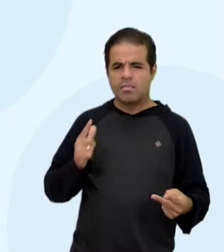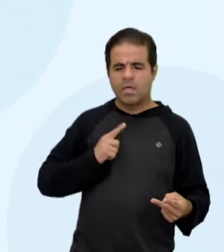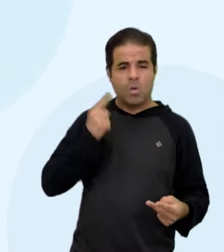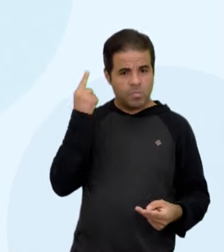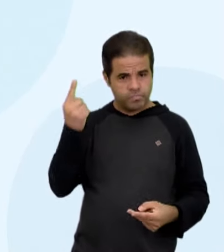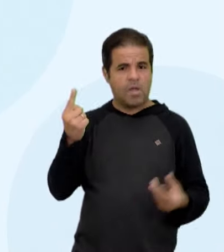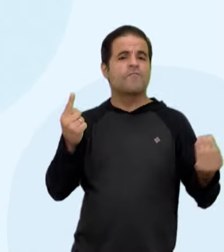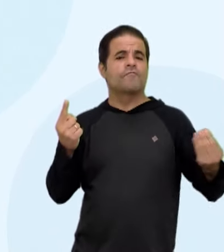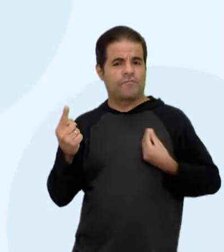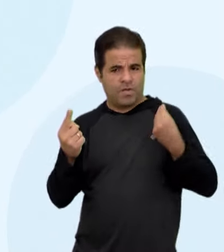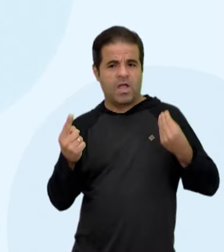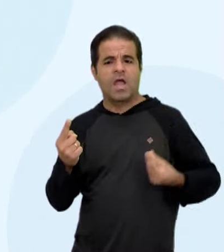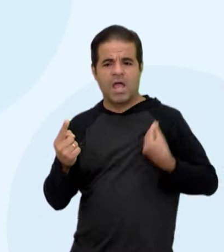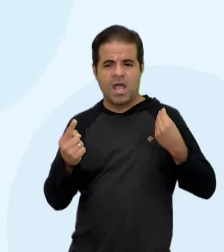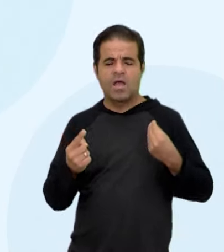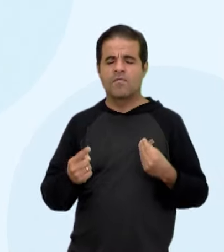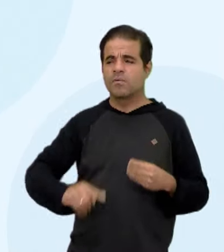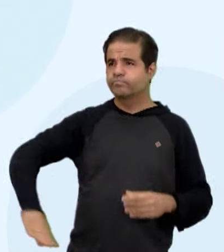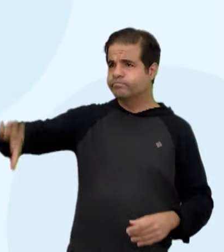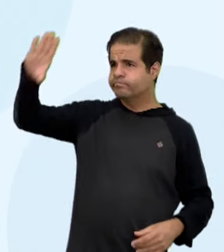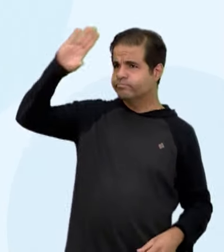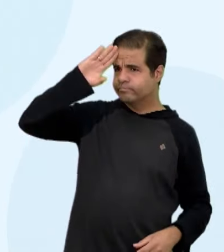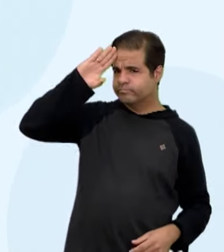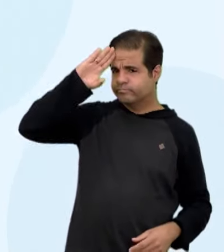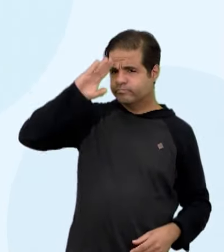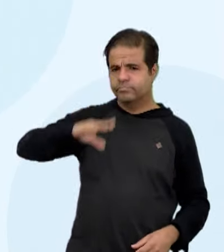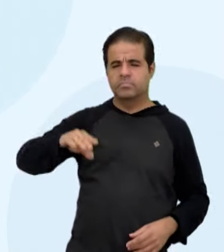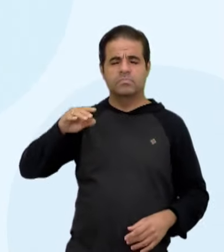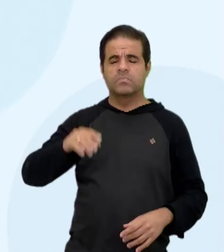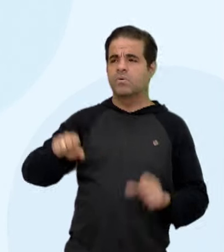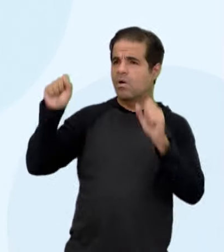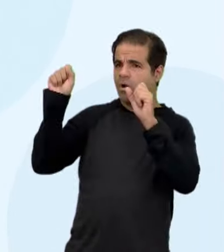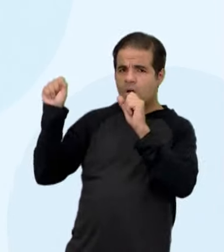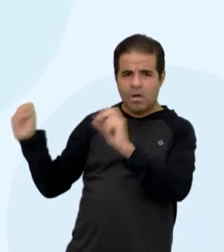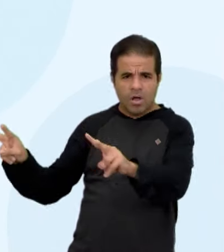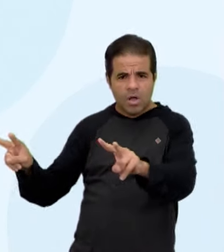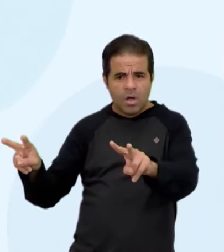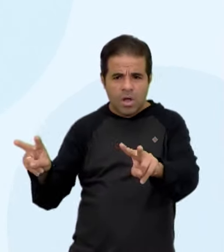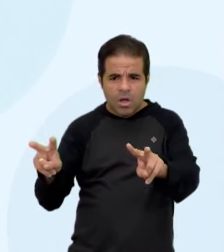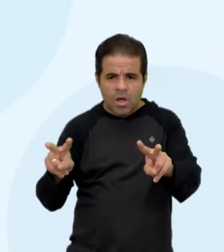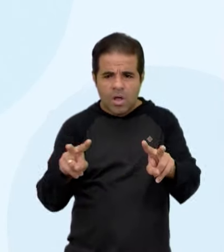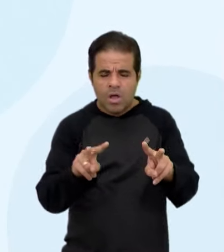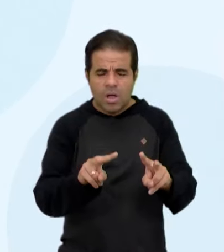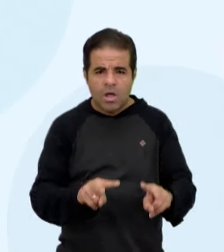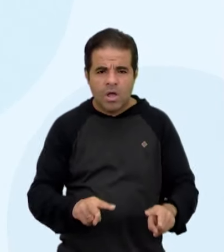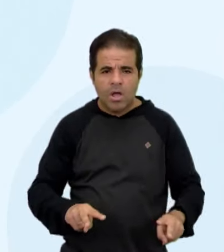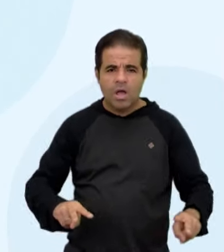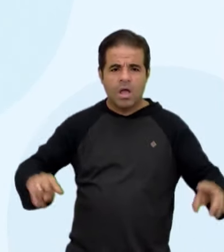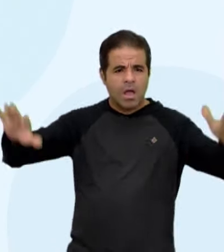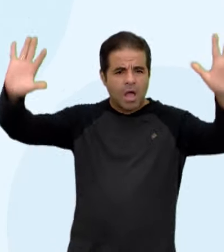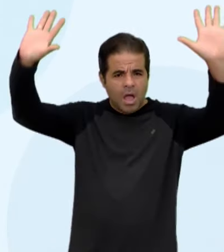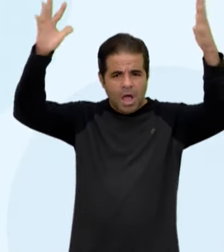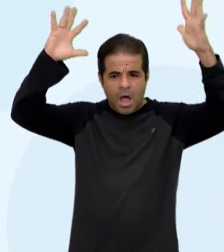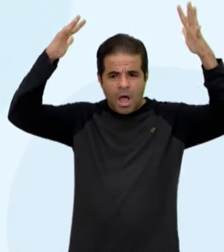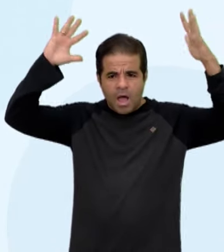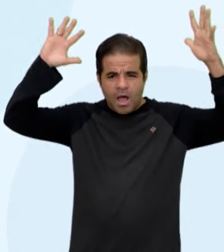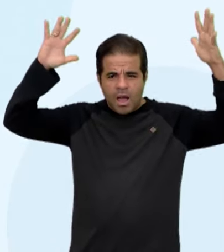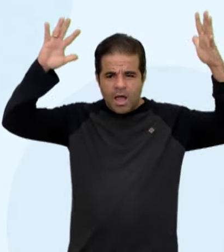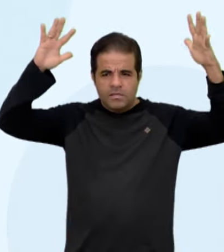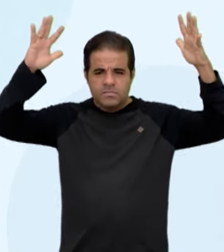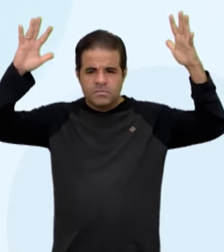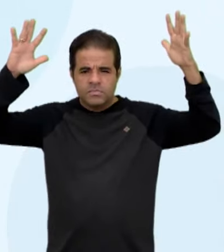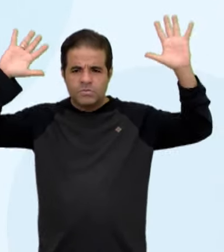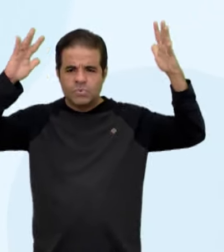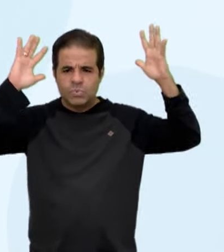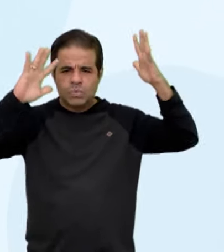E o soldado, ele está olhando para a plateia. E a plateia está fazendo um gesto. Olha só que interessante. Que gesto